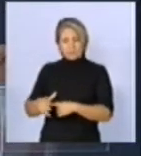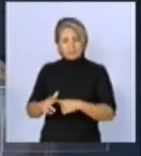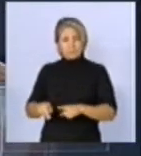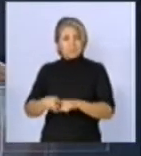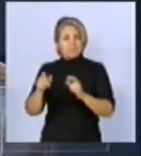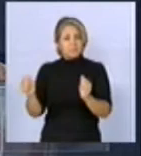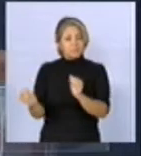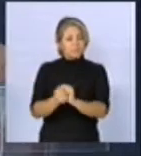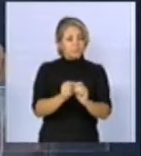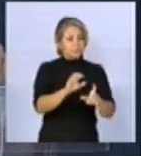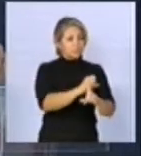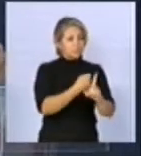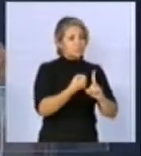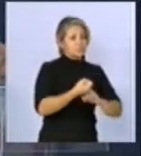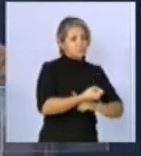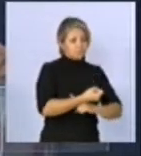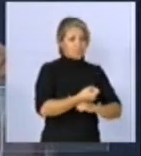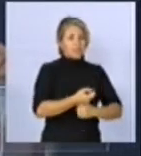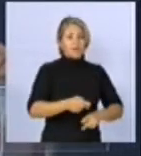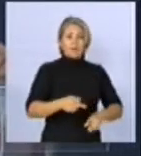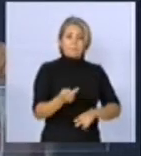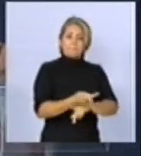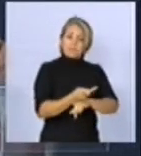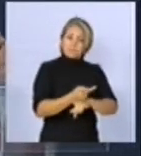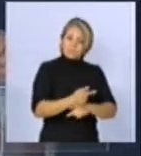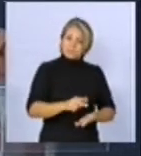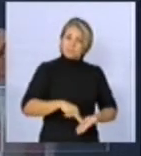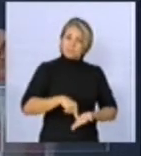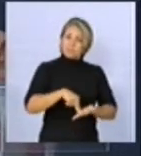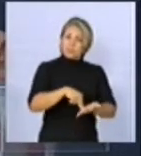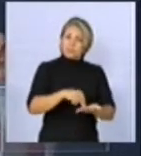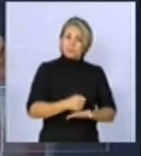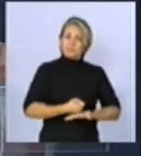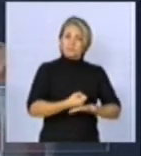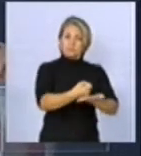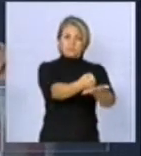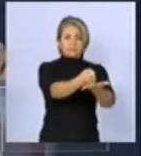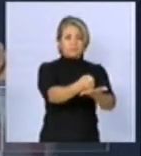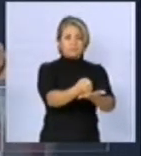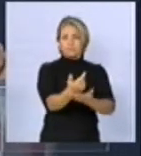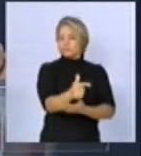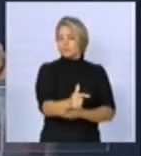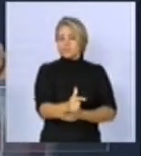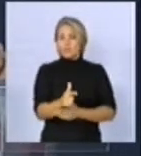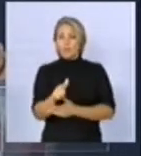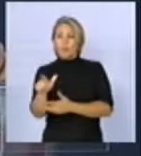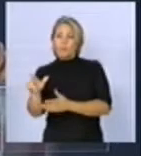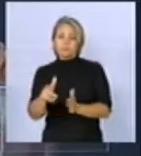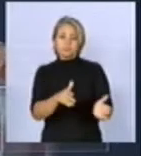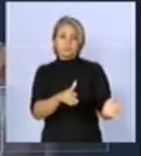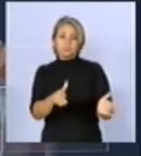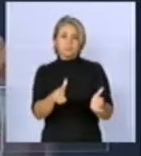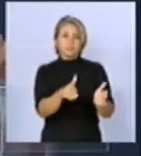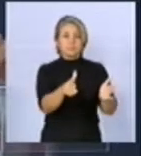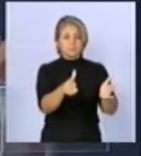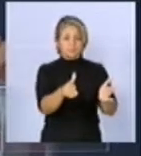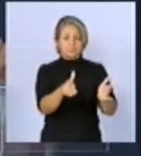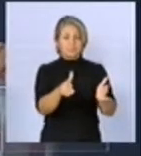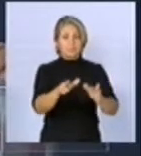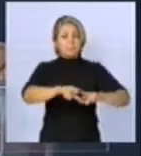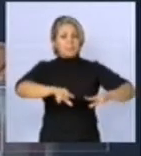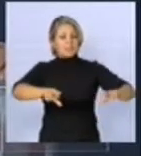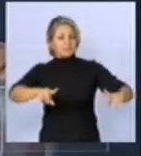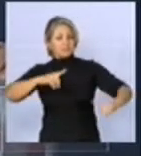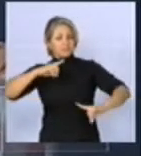da coletividade em busca da sustentabilidade não vemos outro caminho e várias